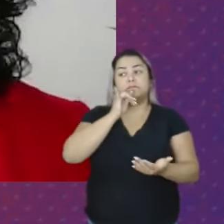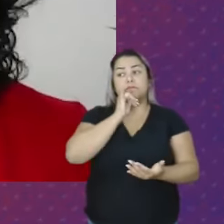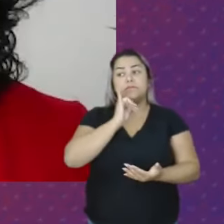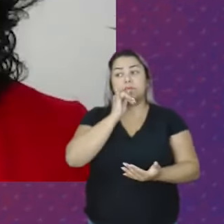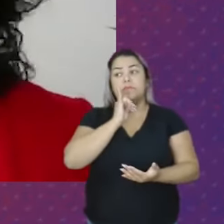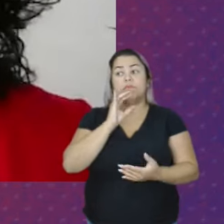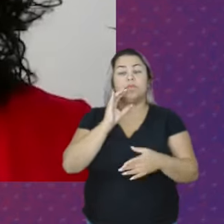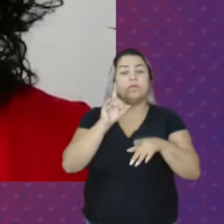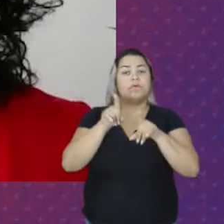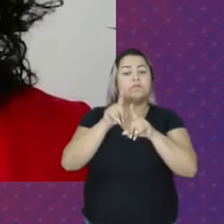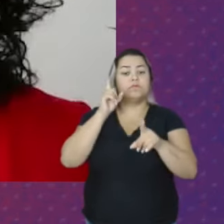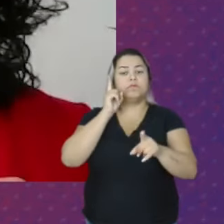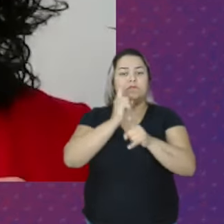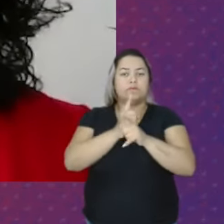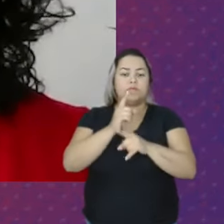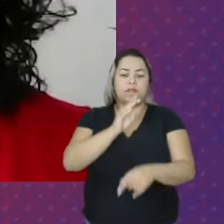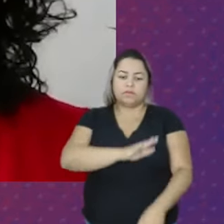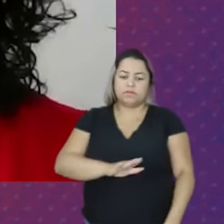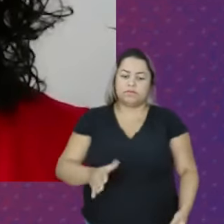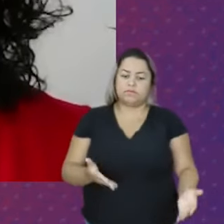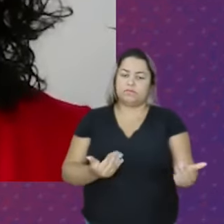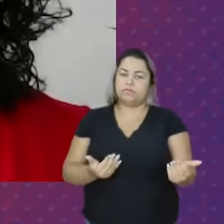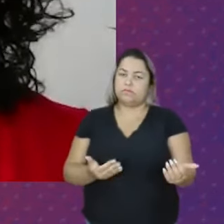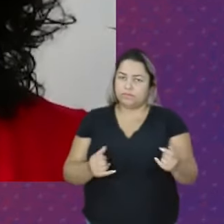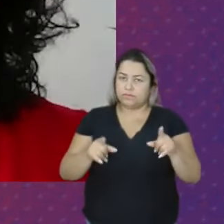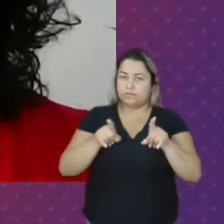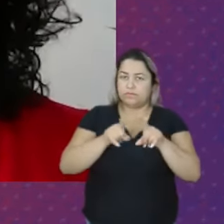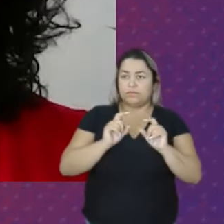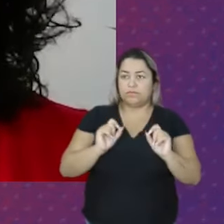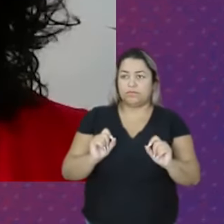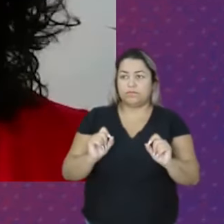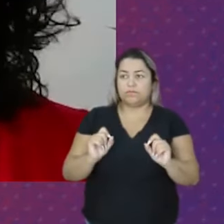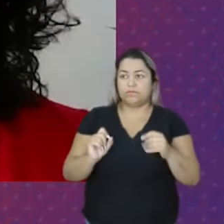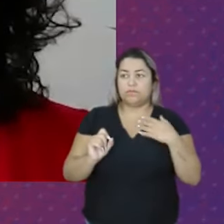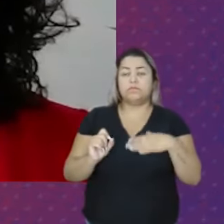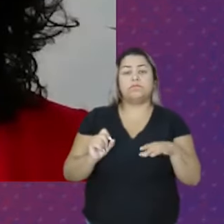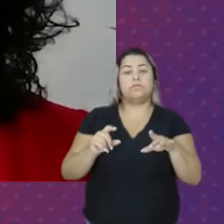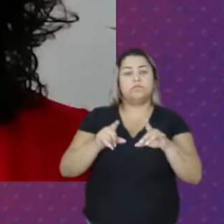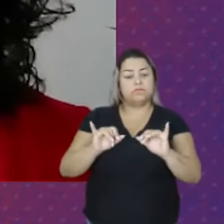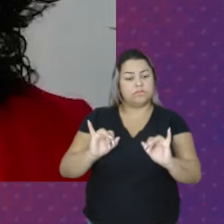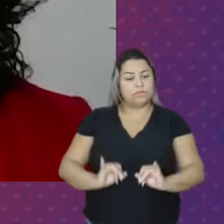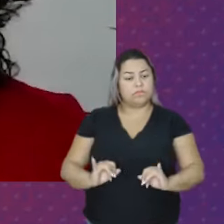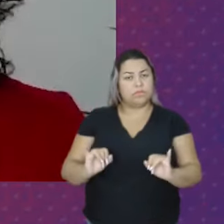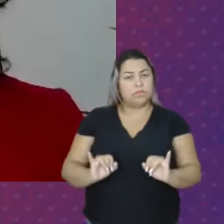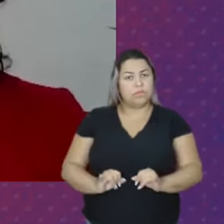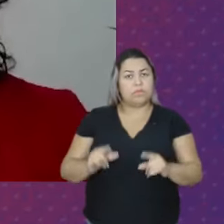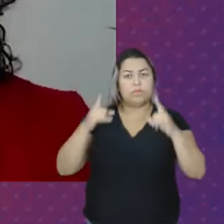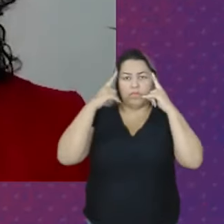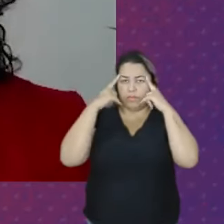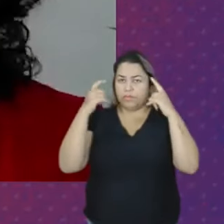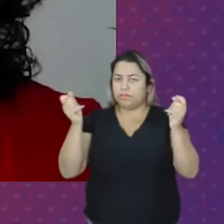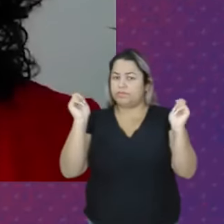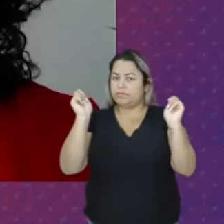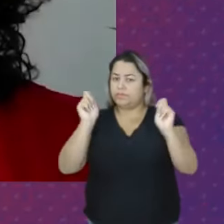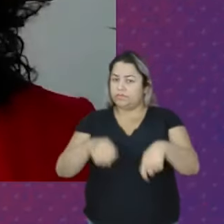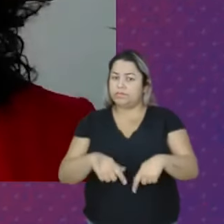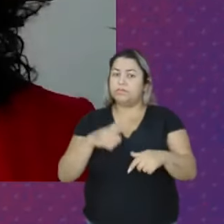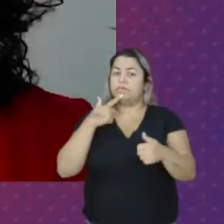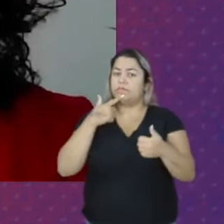conselheiro identificou que uma criança ou adolescente, a partir de ter sofrido uma violência, precisa de um